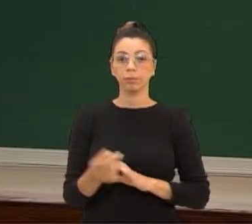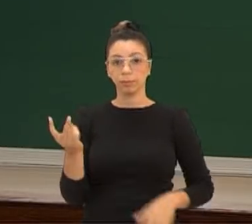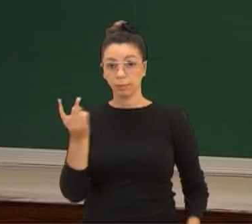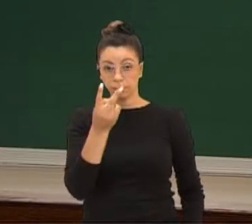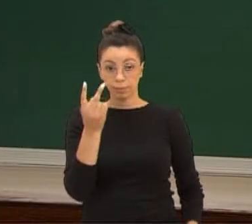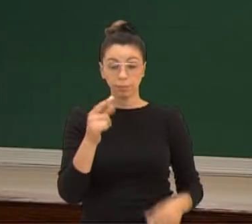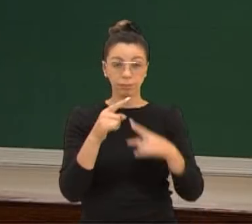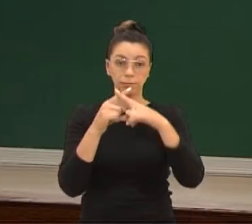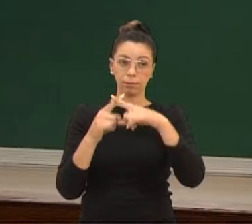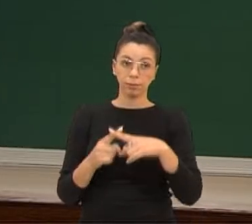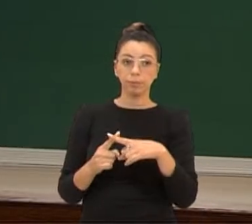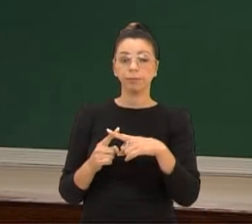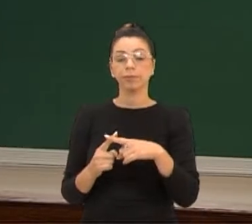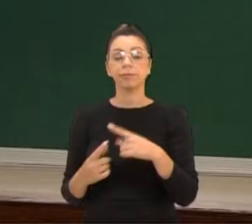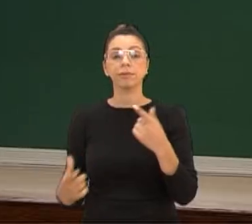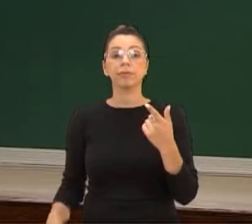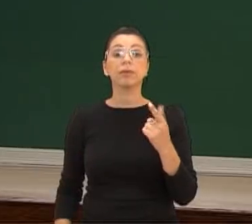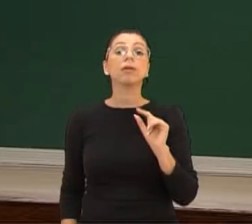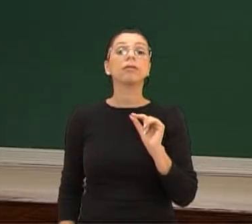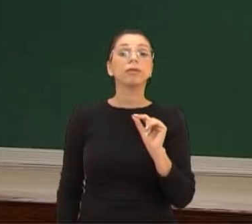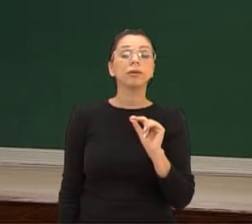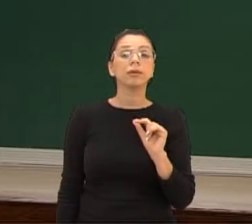dois valores, então nós temos